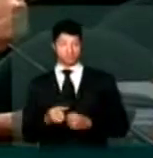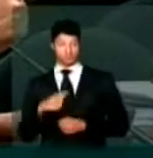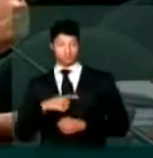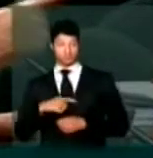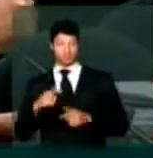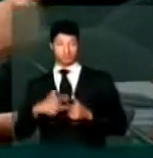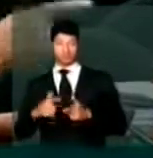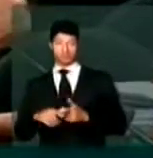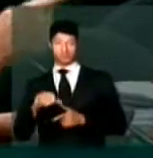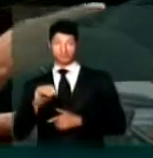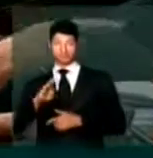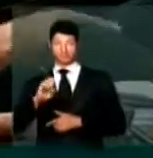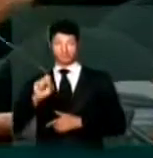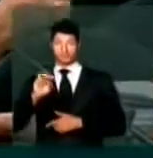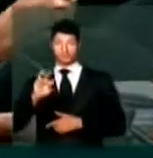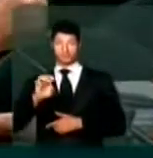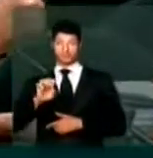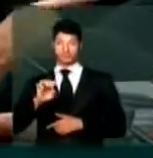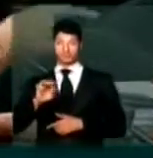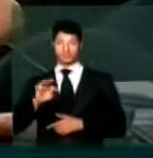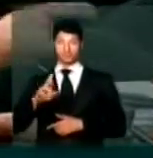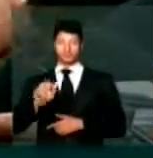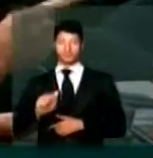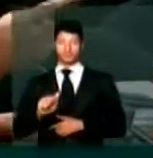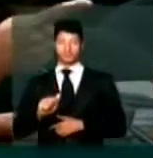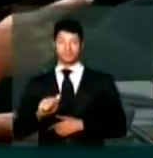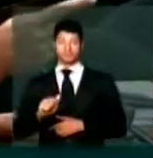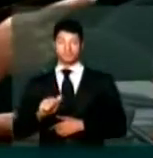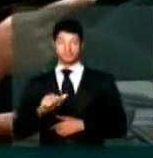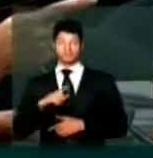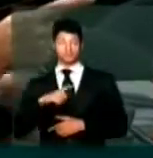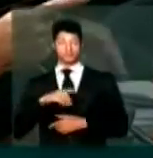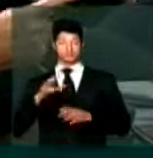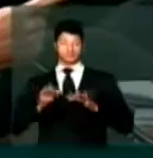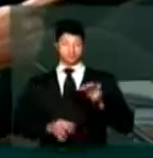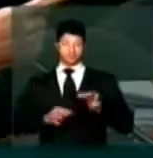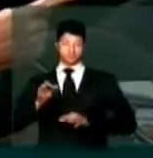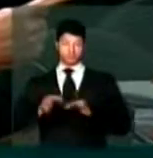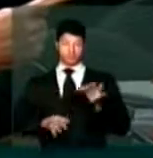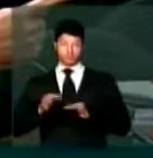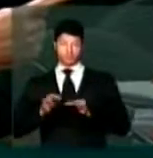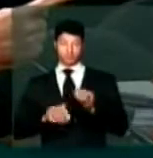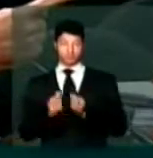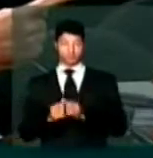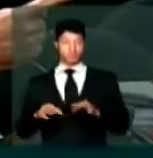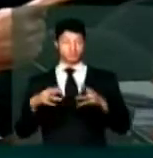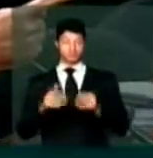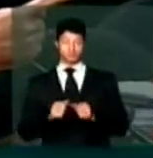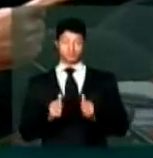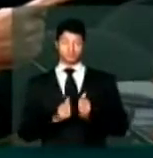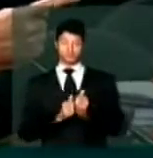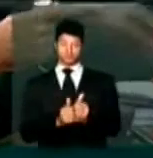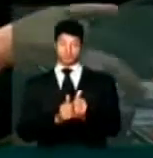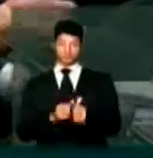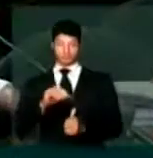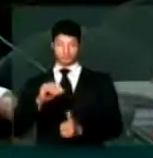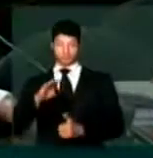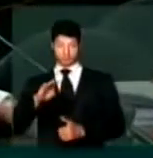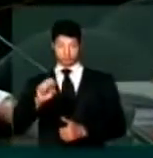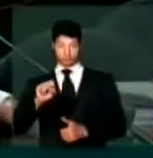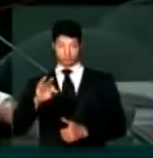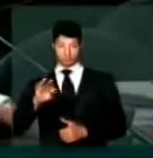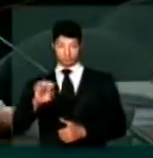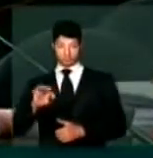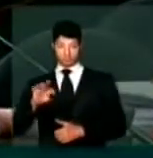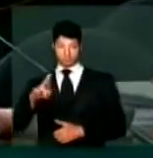de obstetras, na medida em Claro. que há uma judicialização, inclusive, quanto a todas as condutas obstetras,